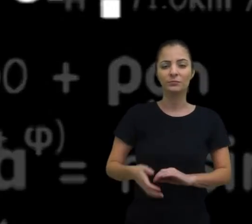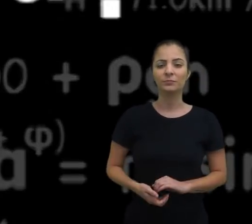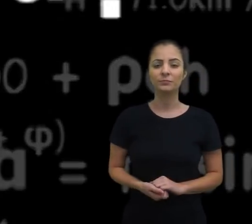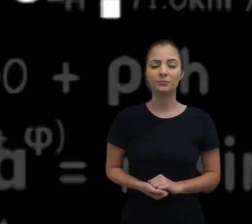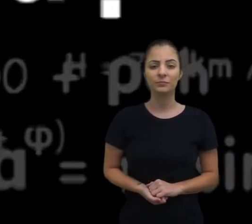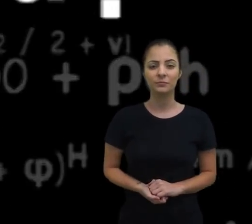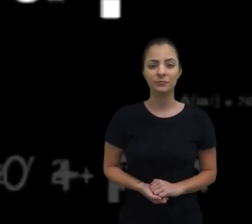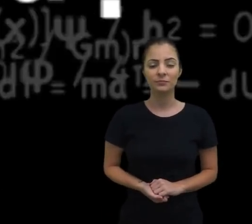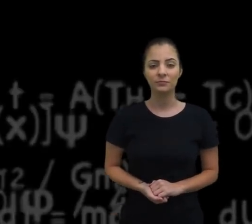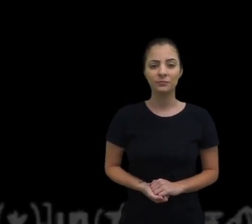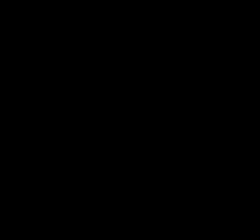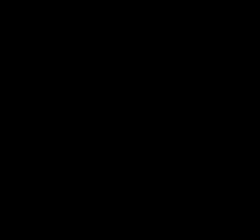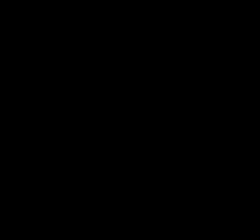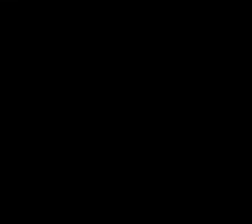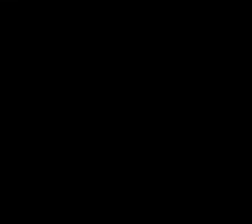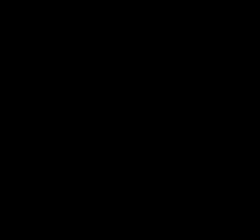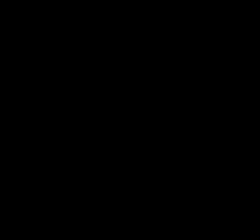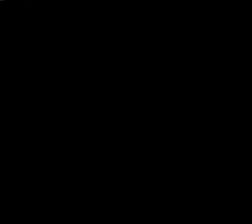Complicou?